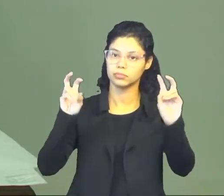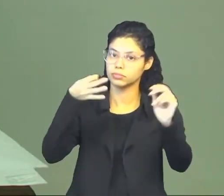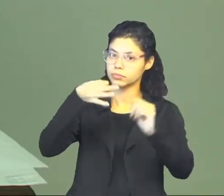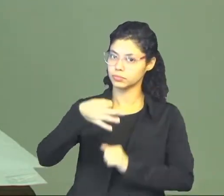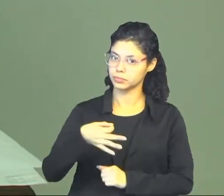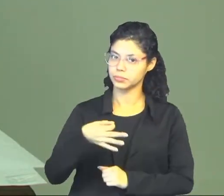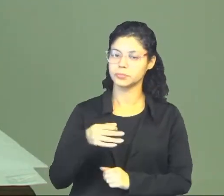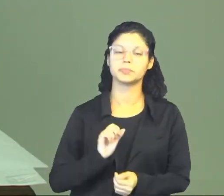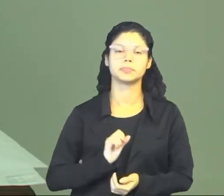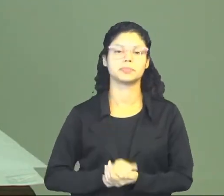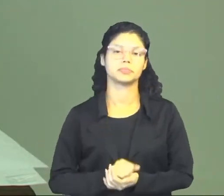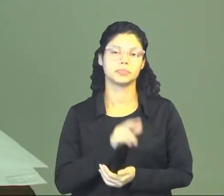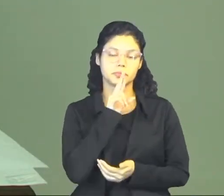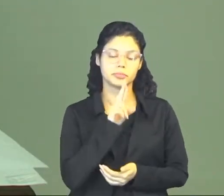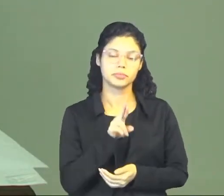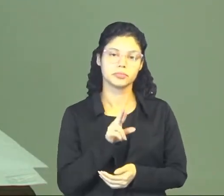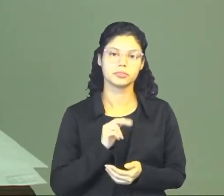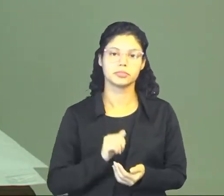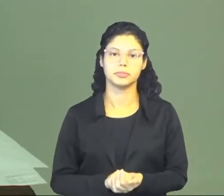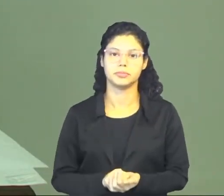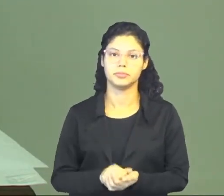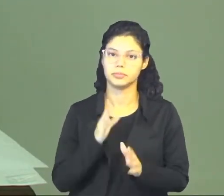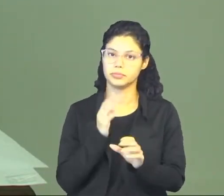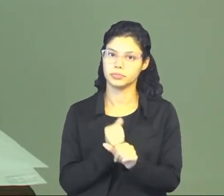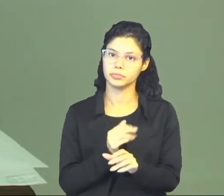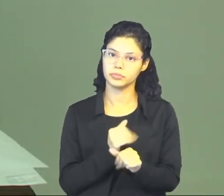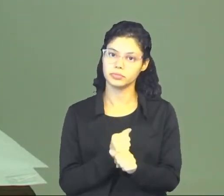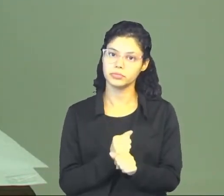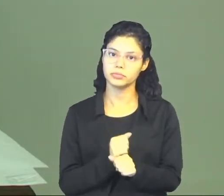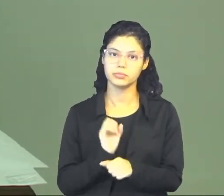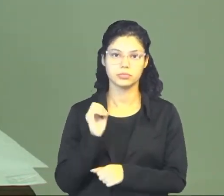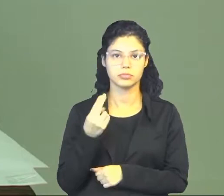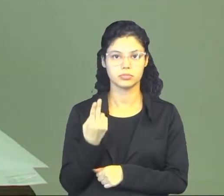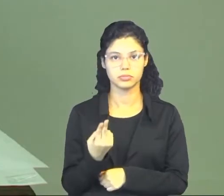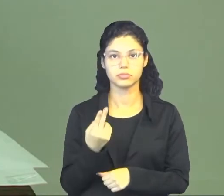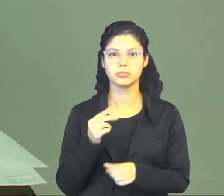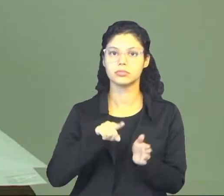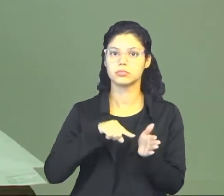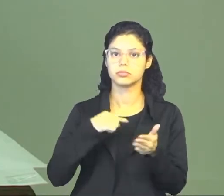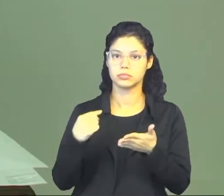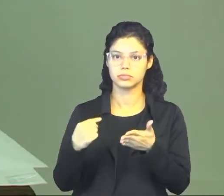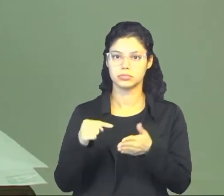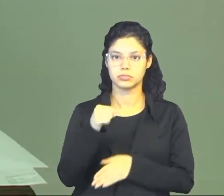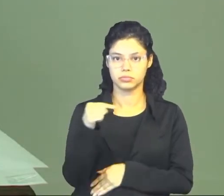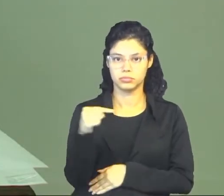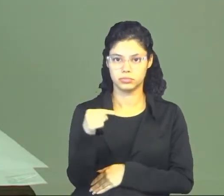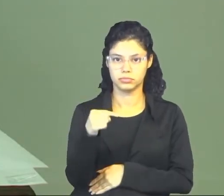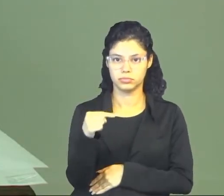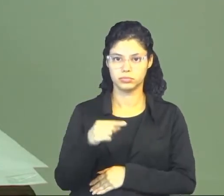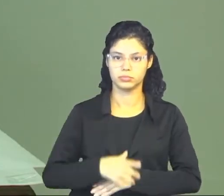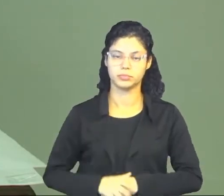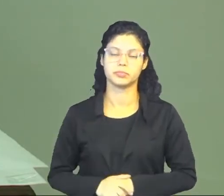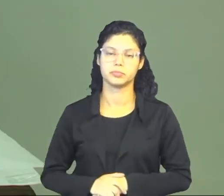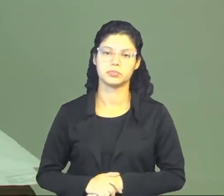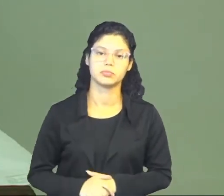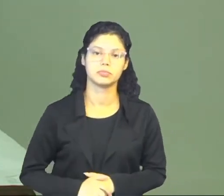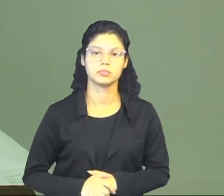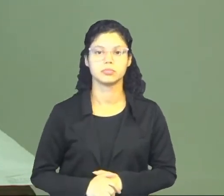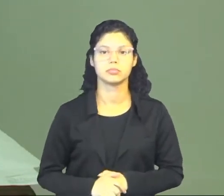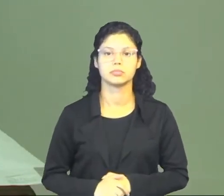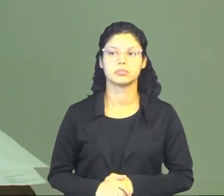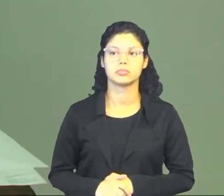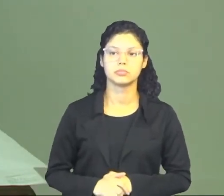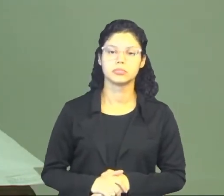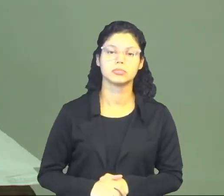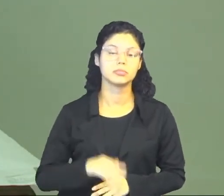referir a essas contas, nós chamamos de adição ou subtração. Tá bom? Então vamos fazer alguns procedimentos de